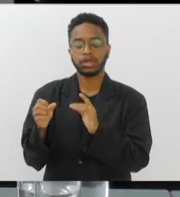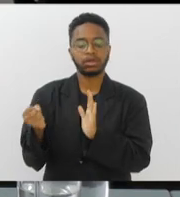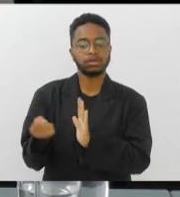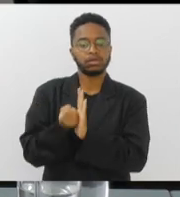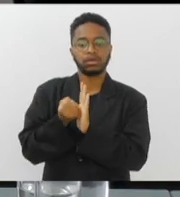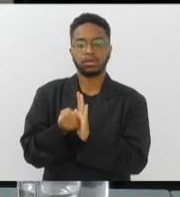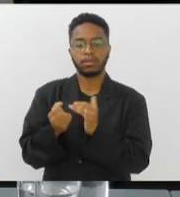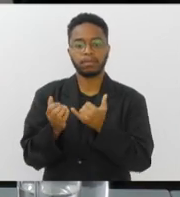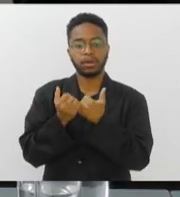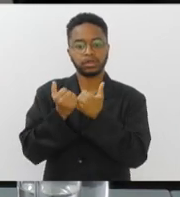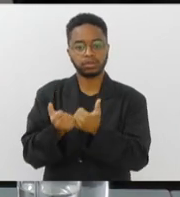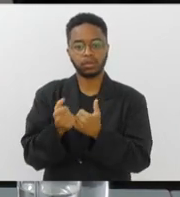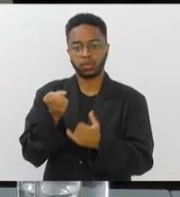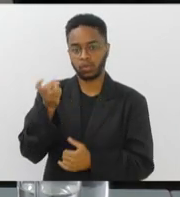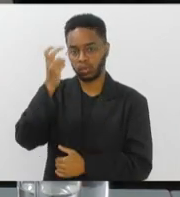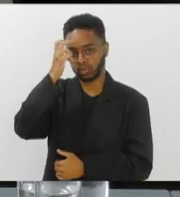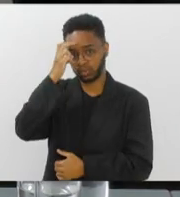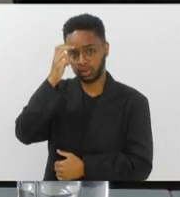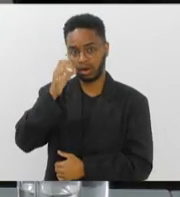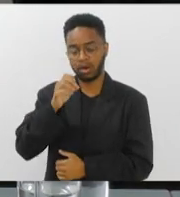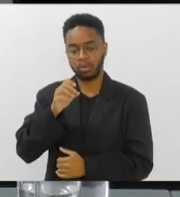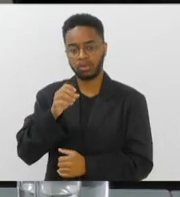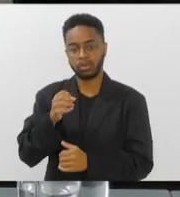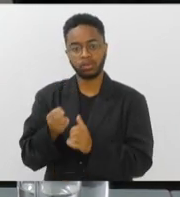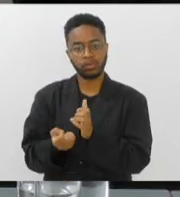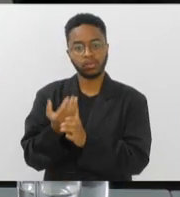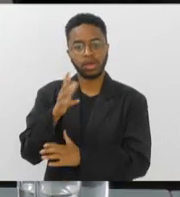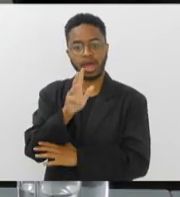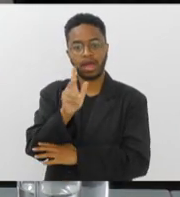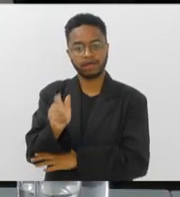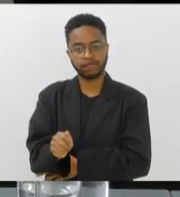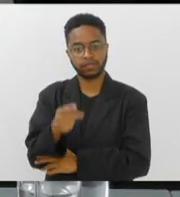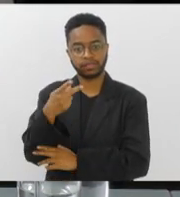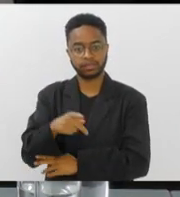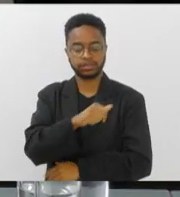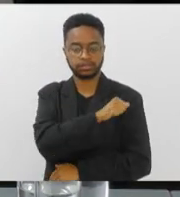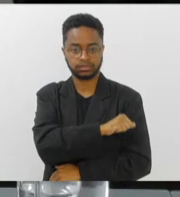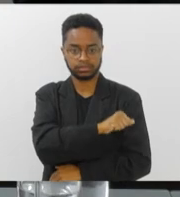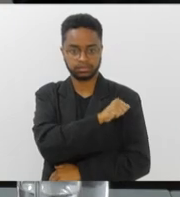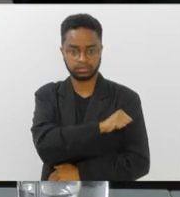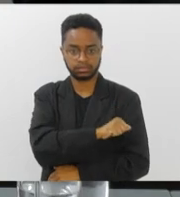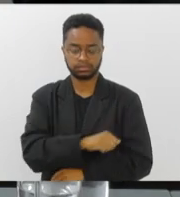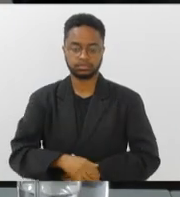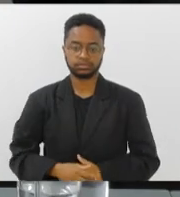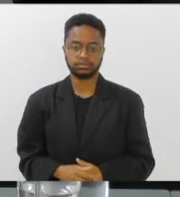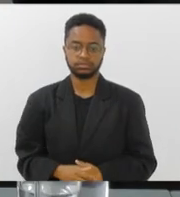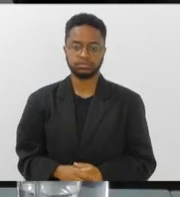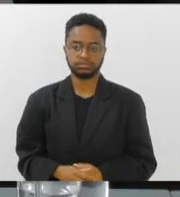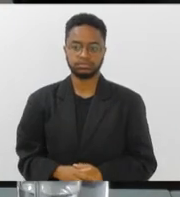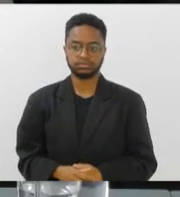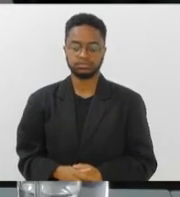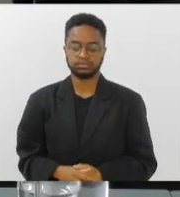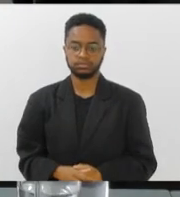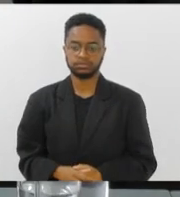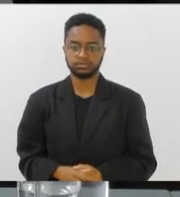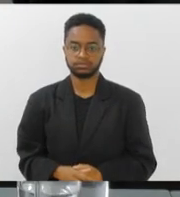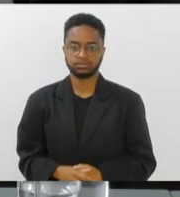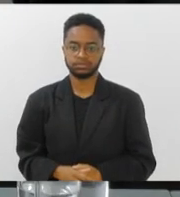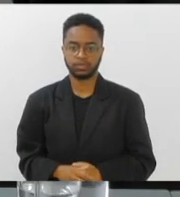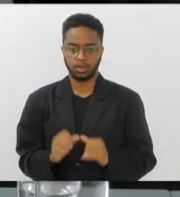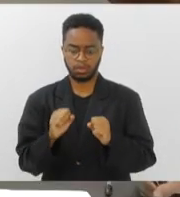patrimônio cultural de origem africana no Estado do Rio de Janeiro. Me permite uma parte, deputado Luiz